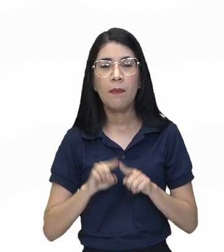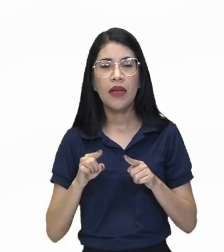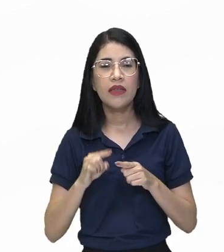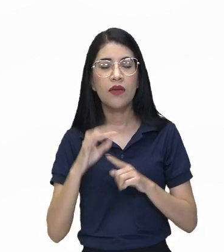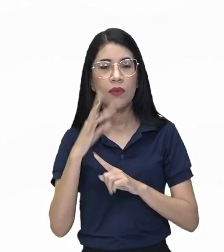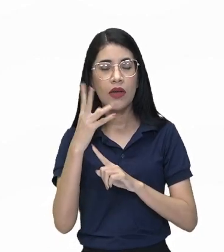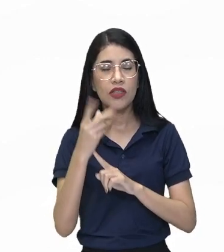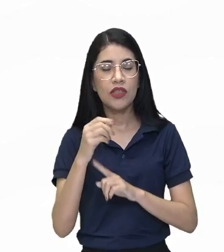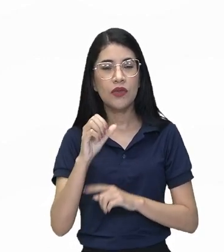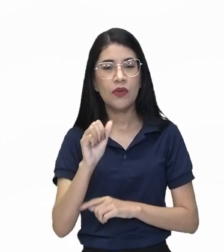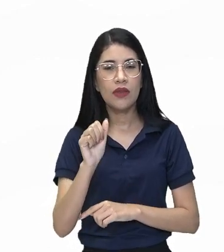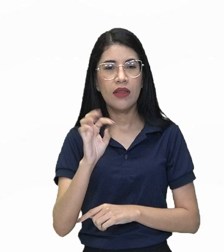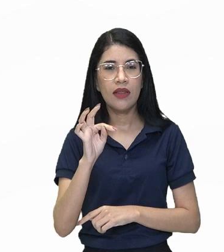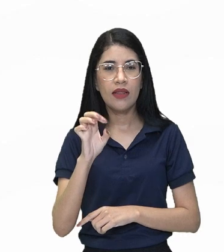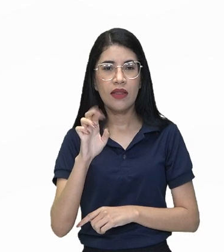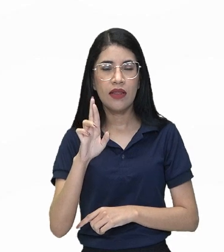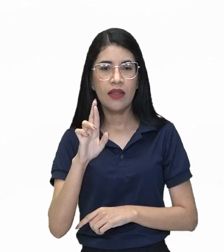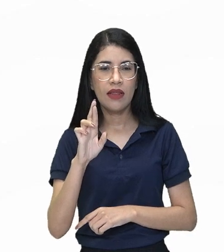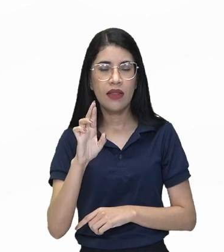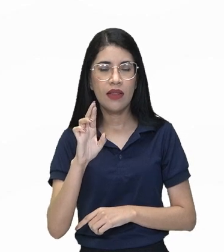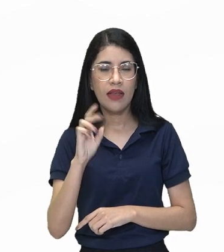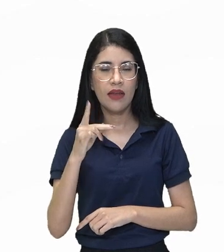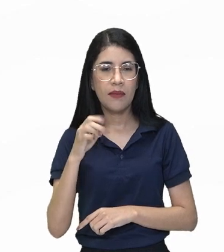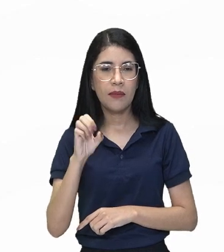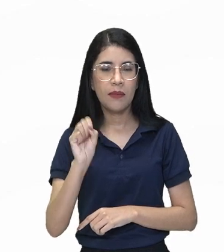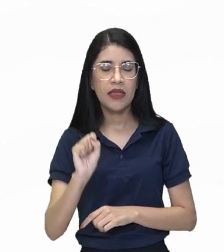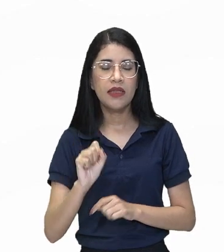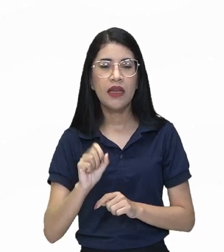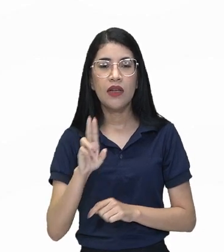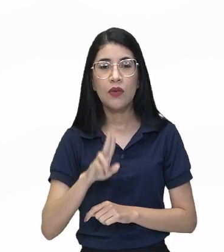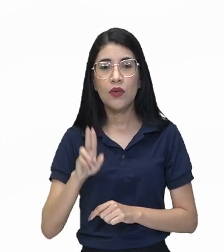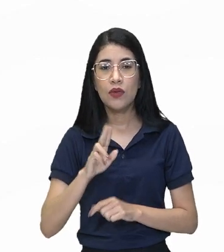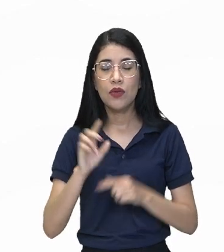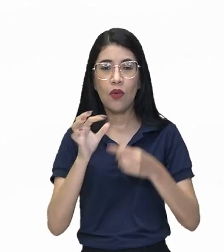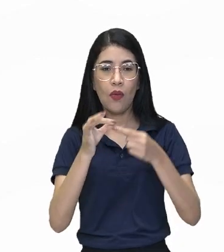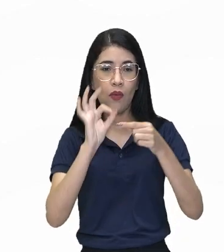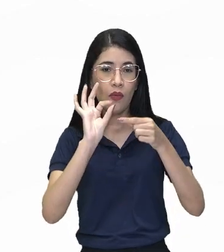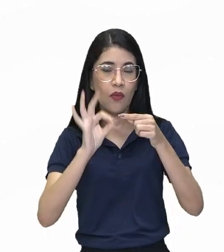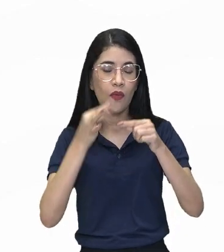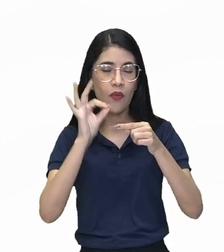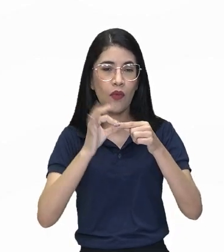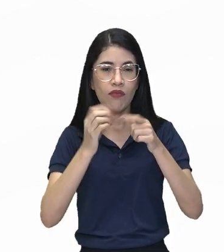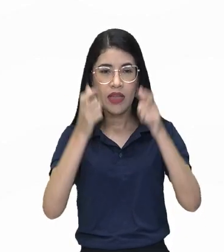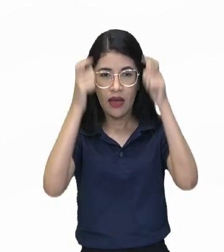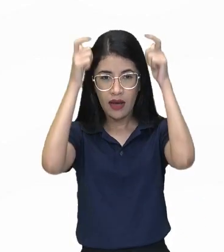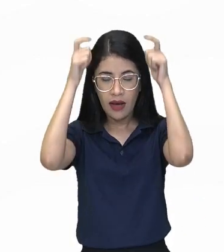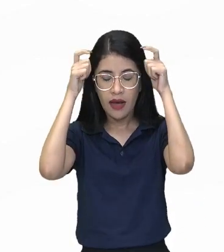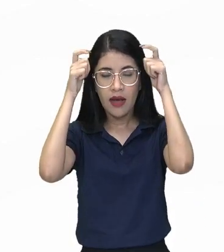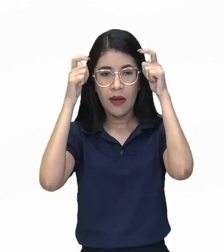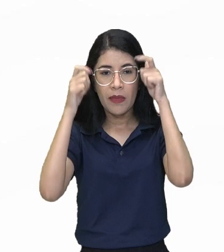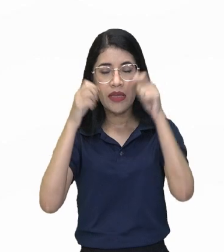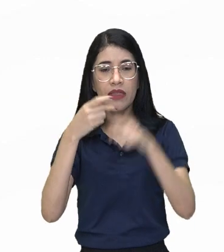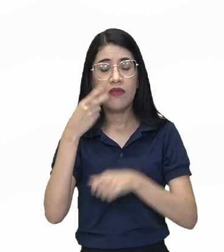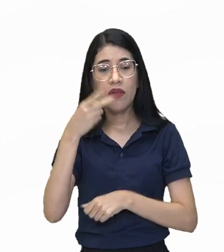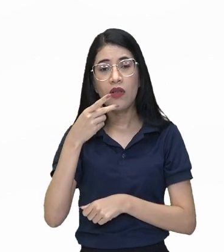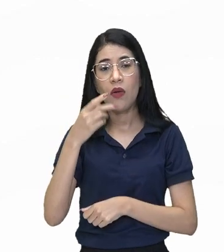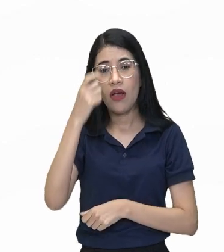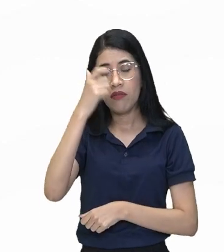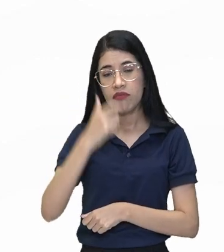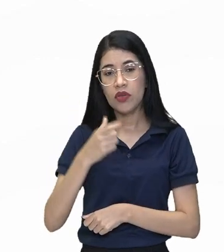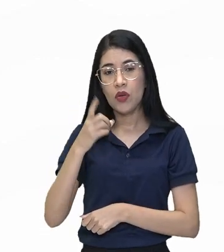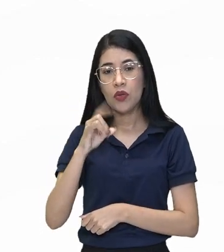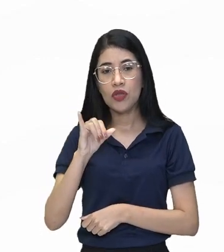ele colocou um cacho de uva sobre a sua cabeça e disse: eu sou Dionísio. Então, a partir daquele momento,